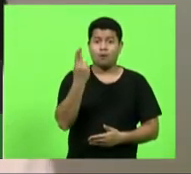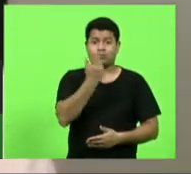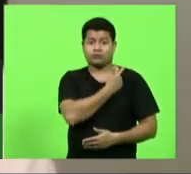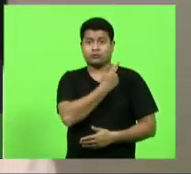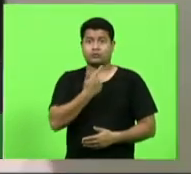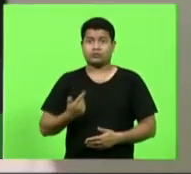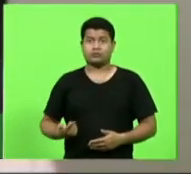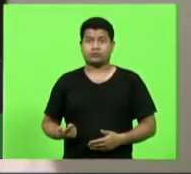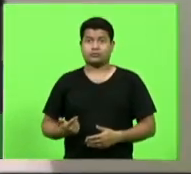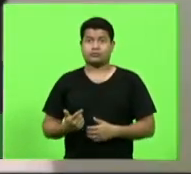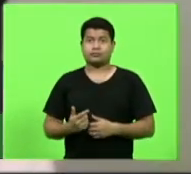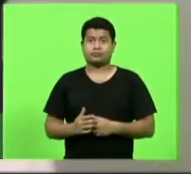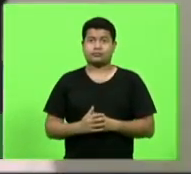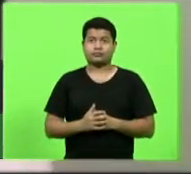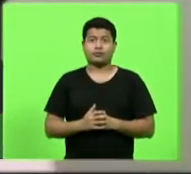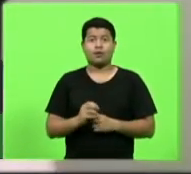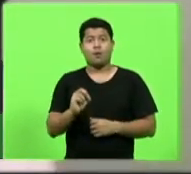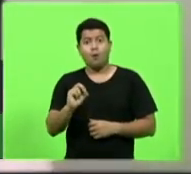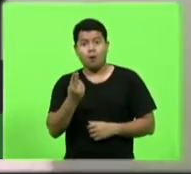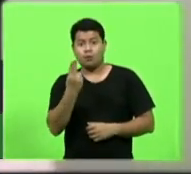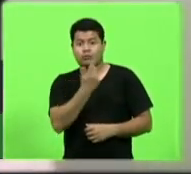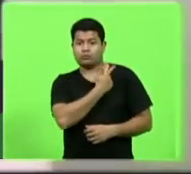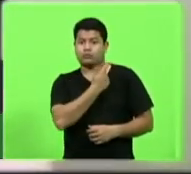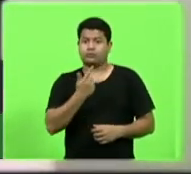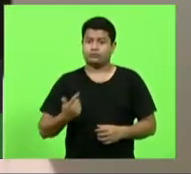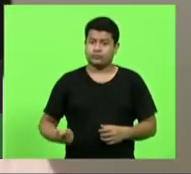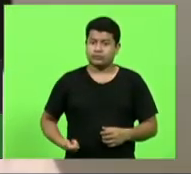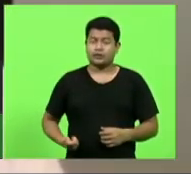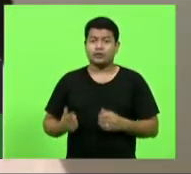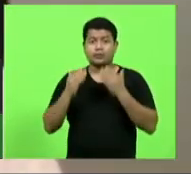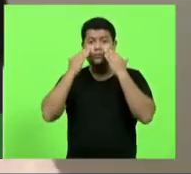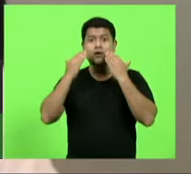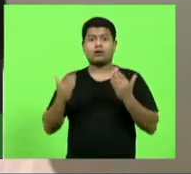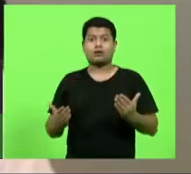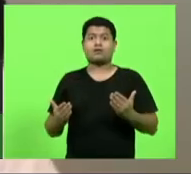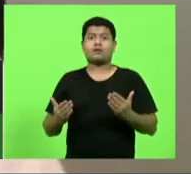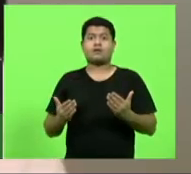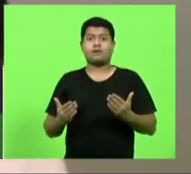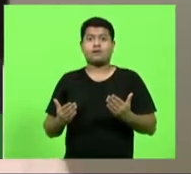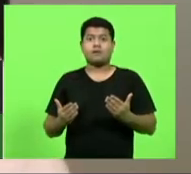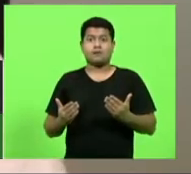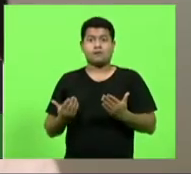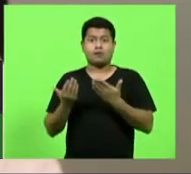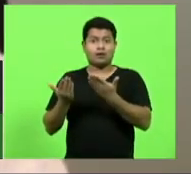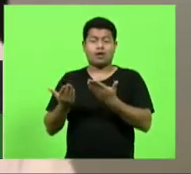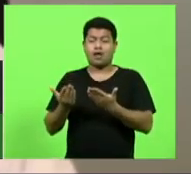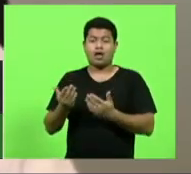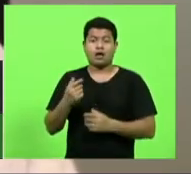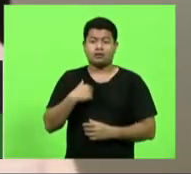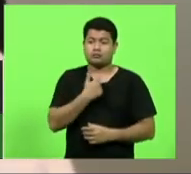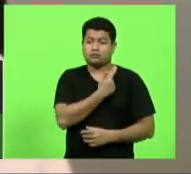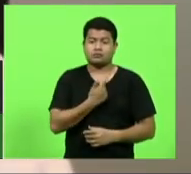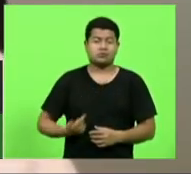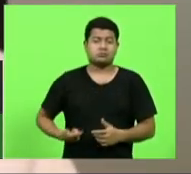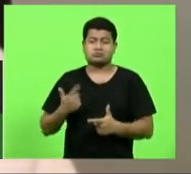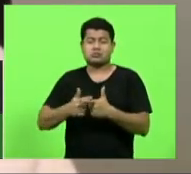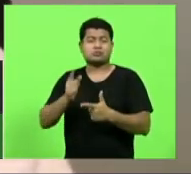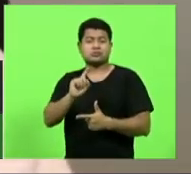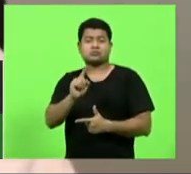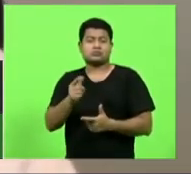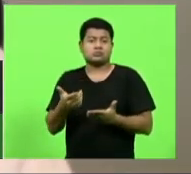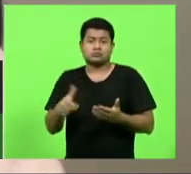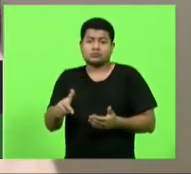mostrar... Ou então o governo irá mostrar que não deve nada, que não tem problema nenhum, que não é nada.